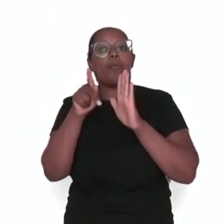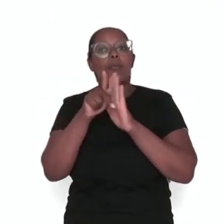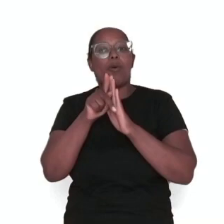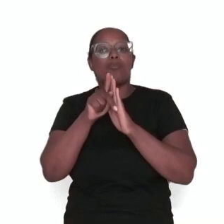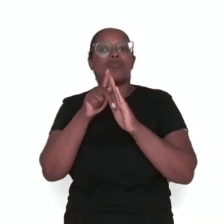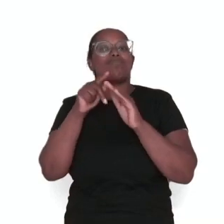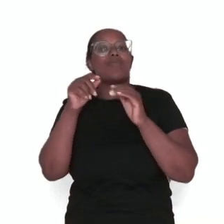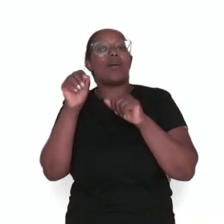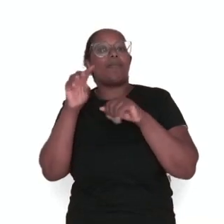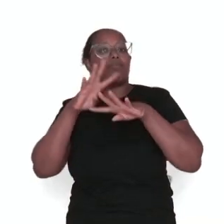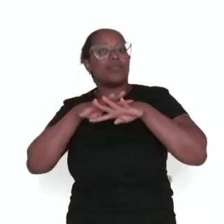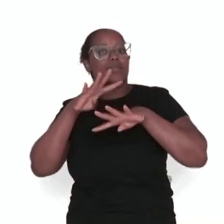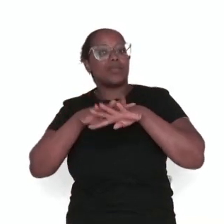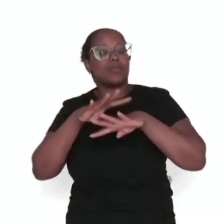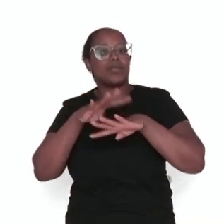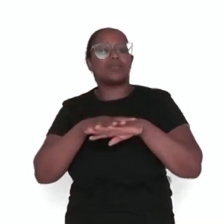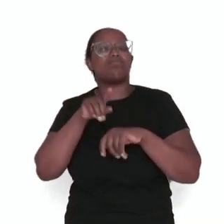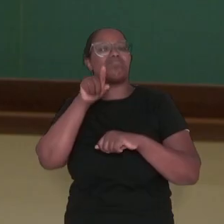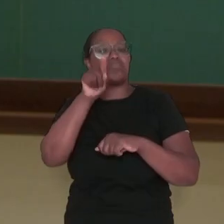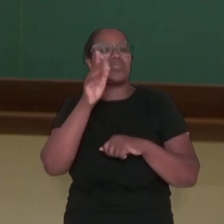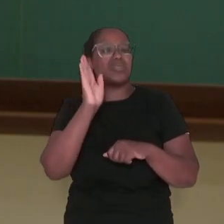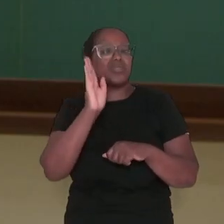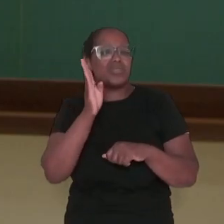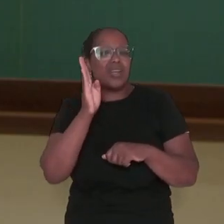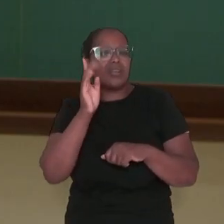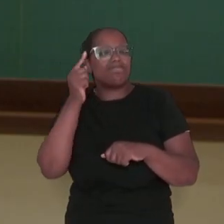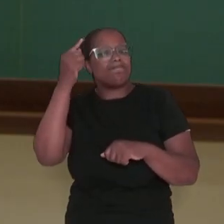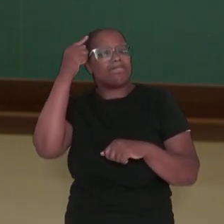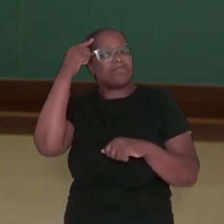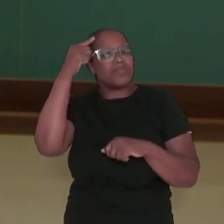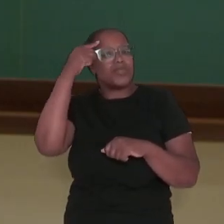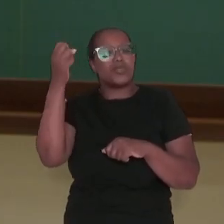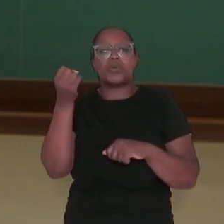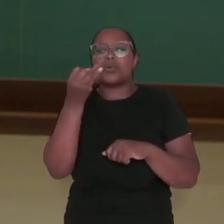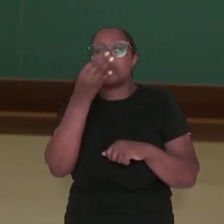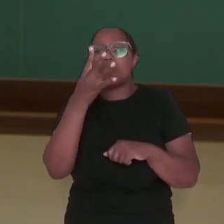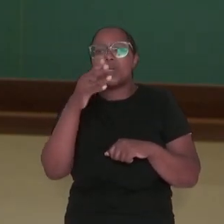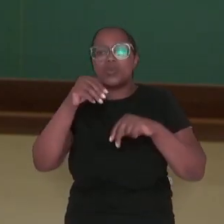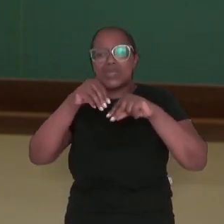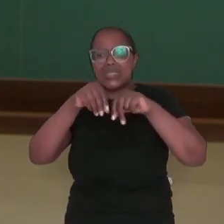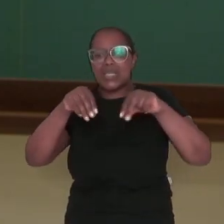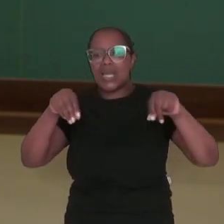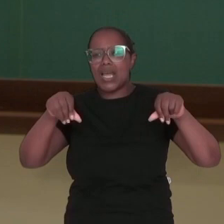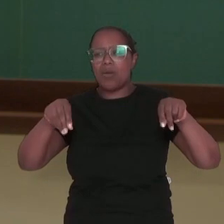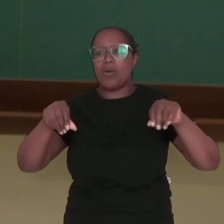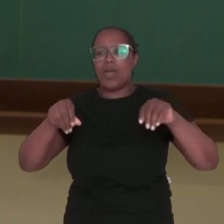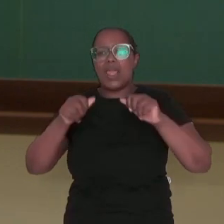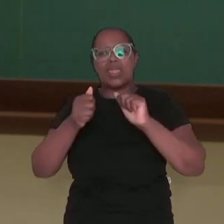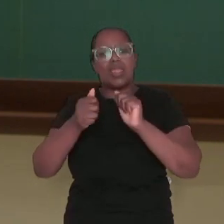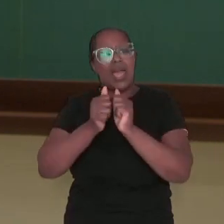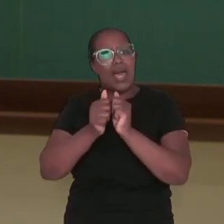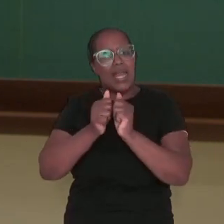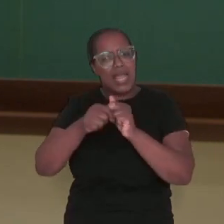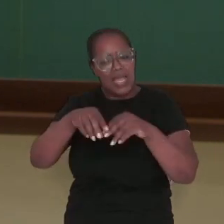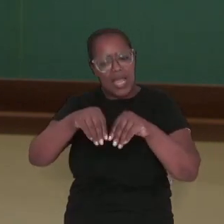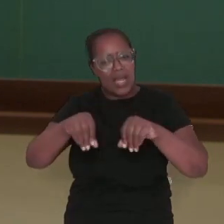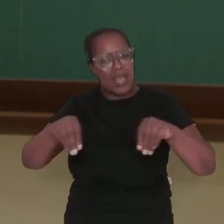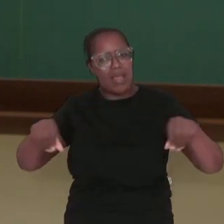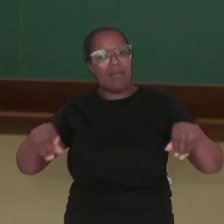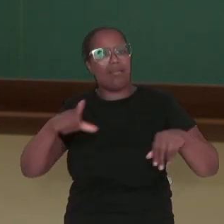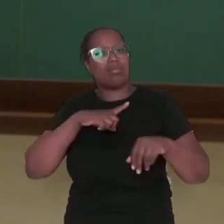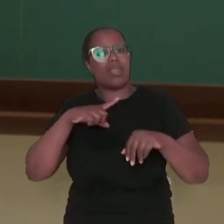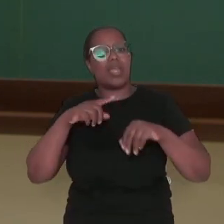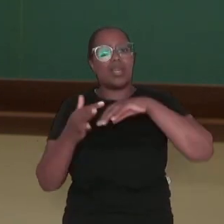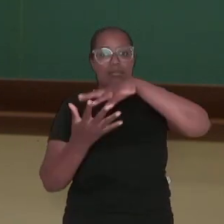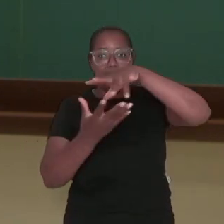científica. Você já parou para pensar quantos grãos de areia existem em nosso planeta? Sabe como